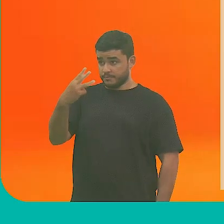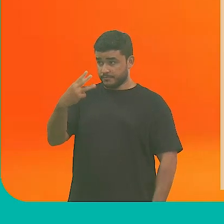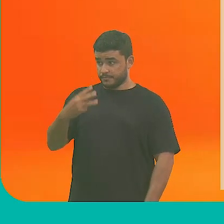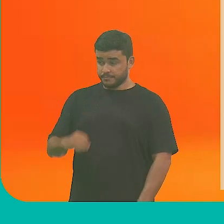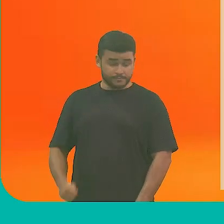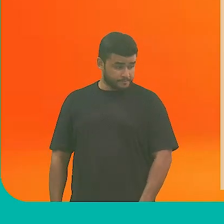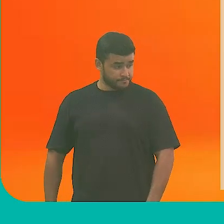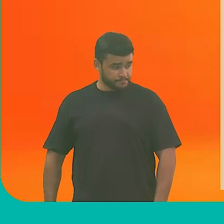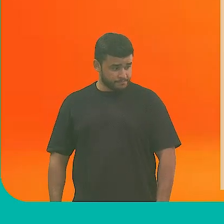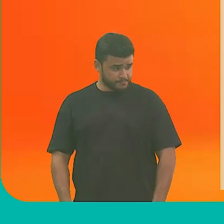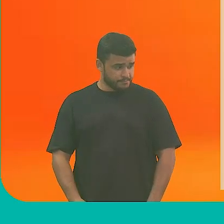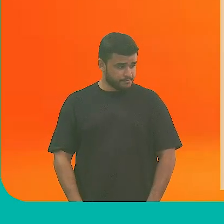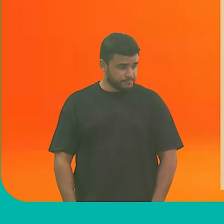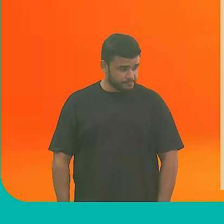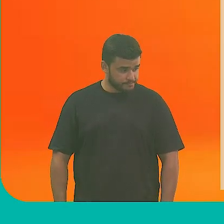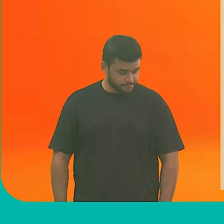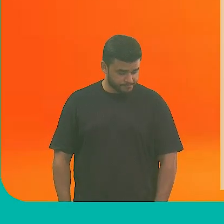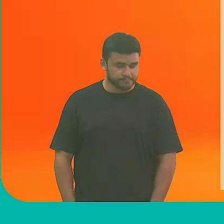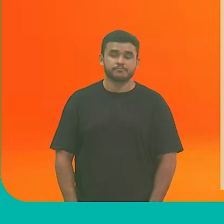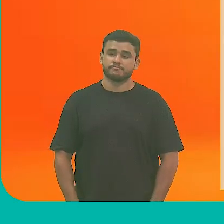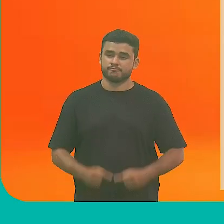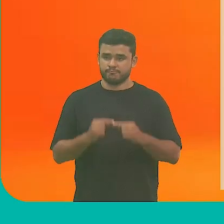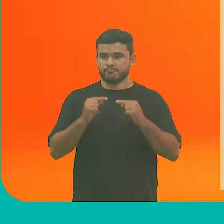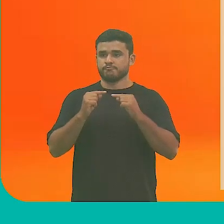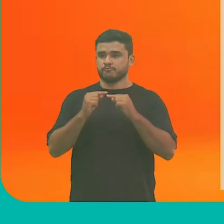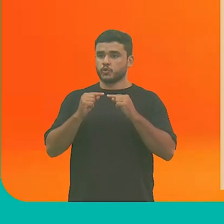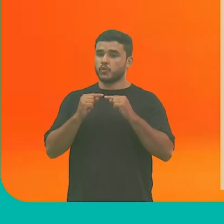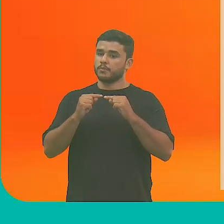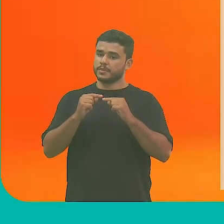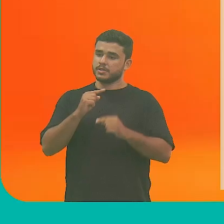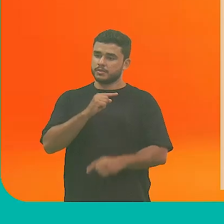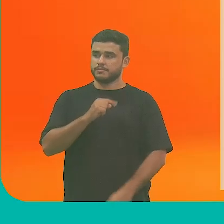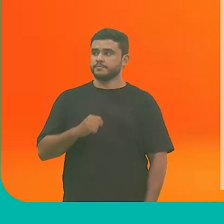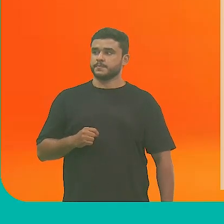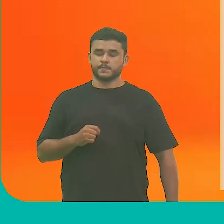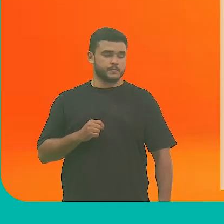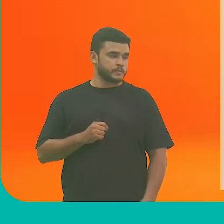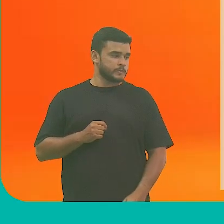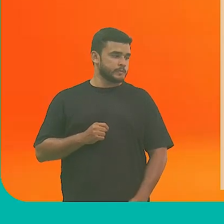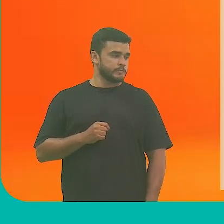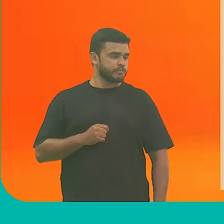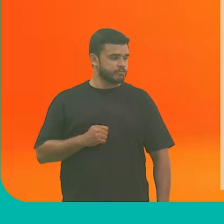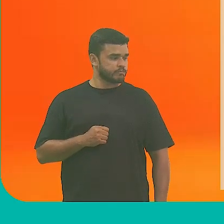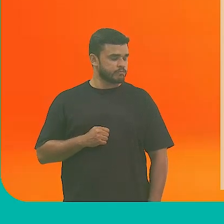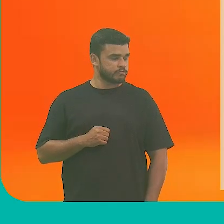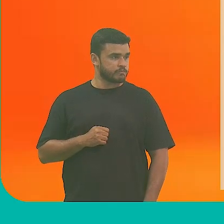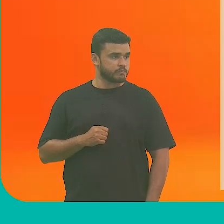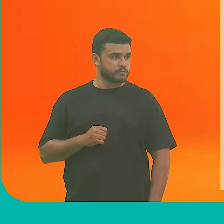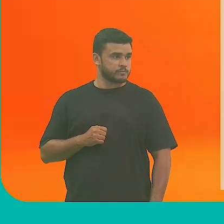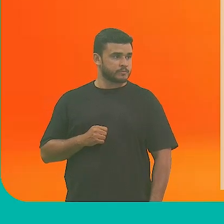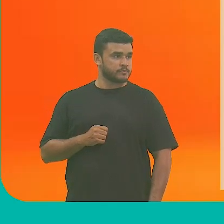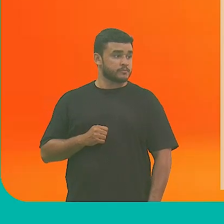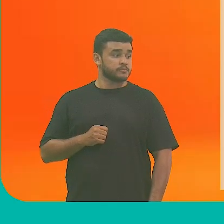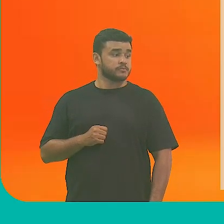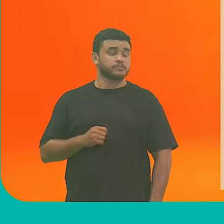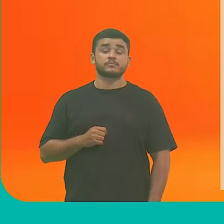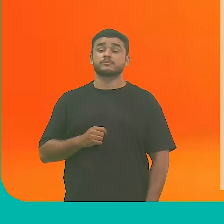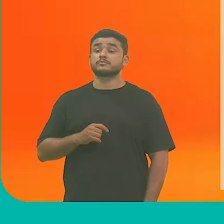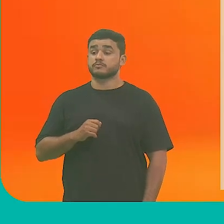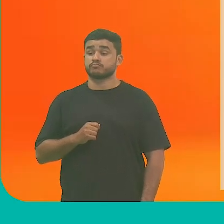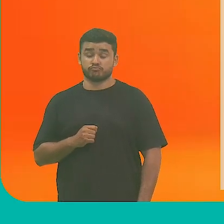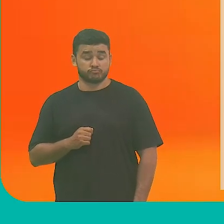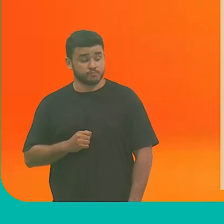A3 é uma questão da habilidade 26. Ela diz assim, um